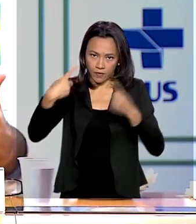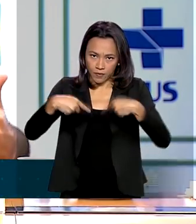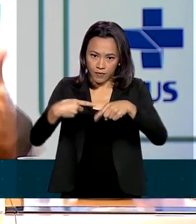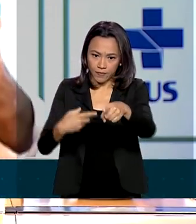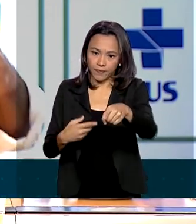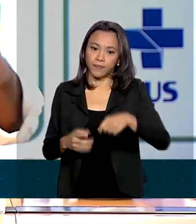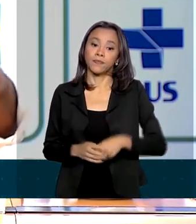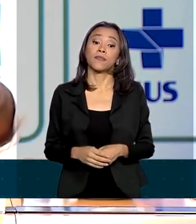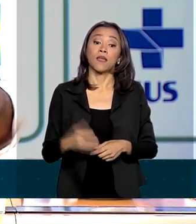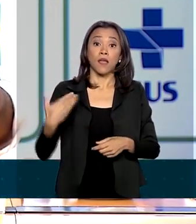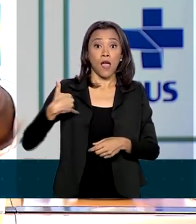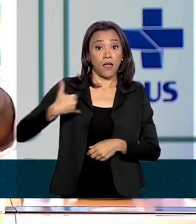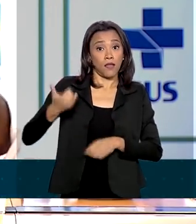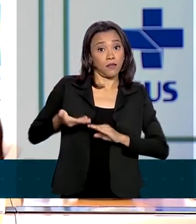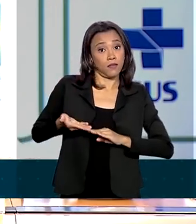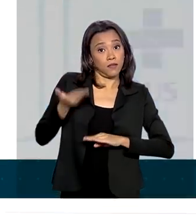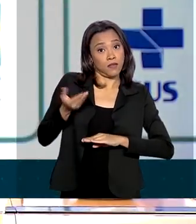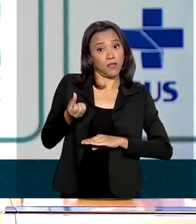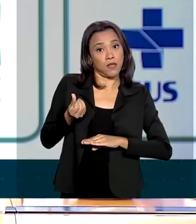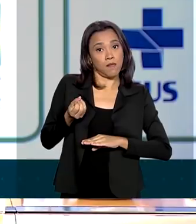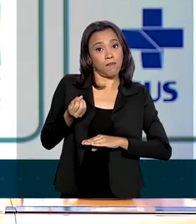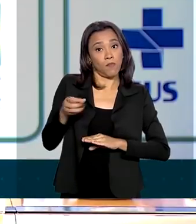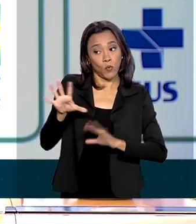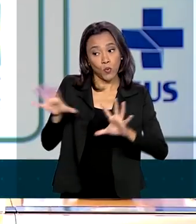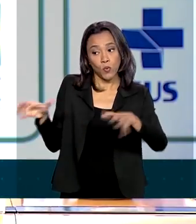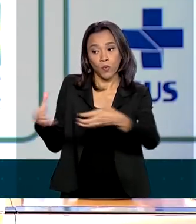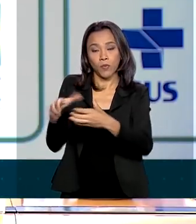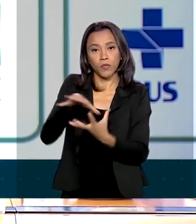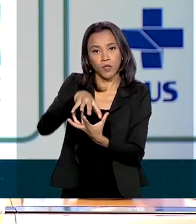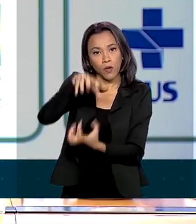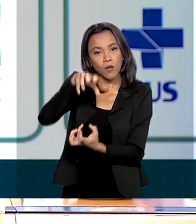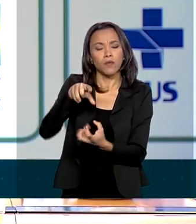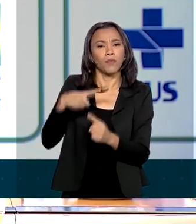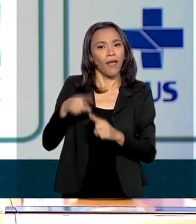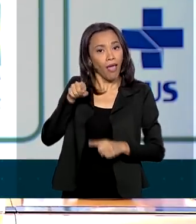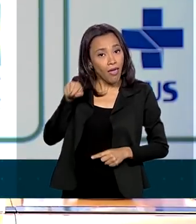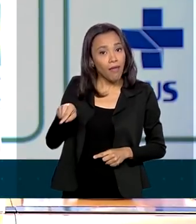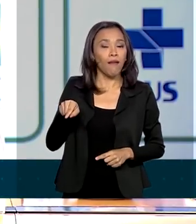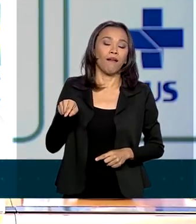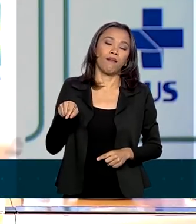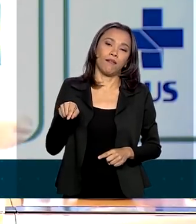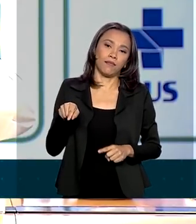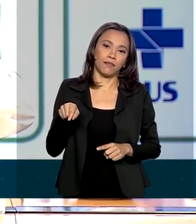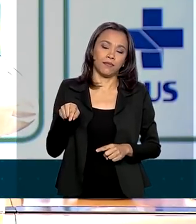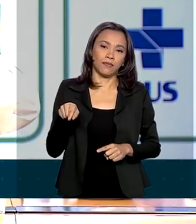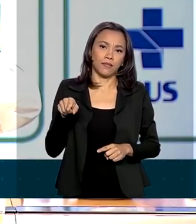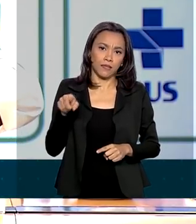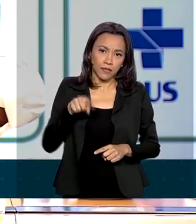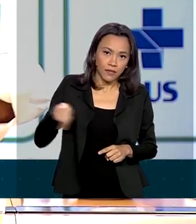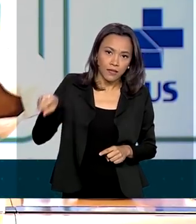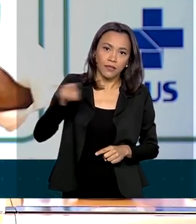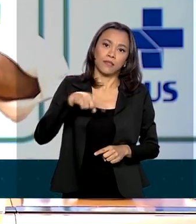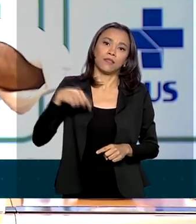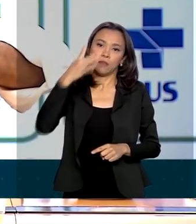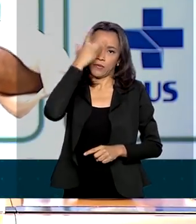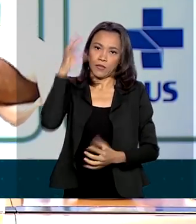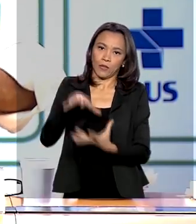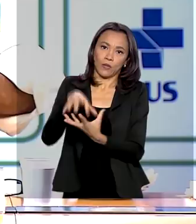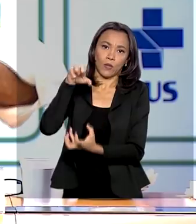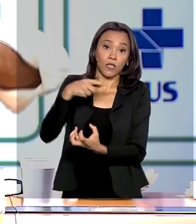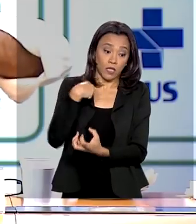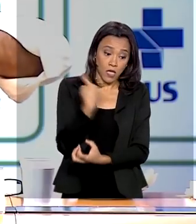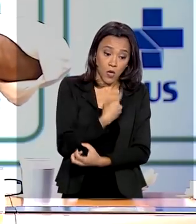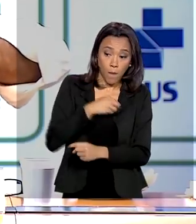60 anos acima idosos, porque no momento são aqueles idosos. Se eu os